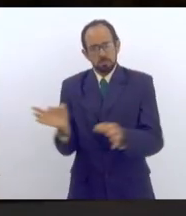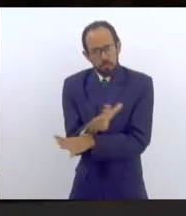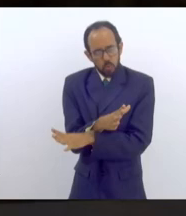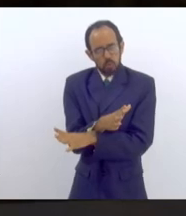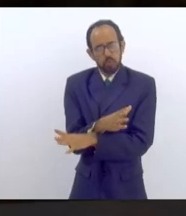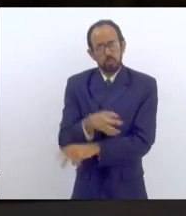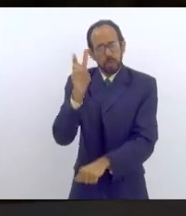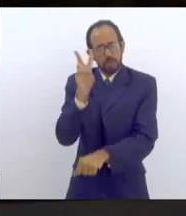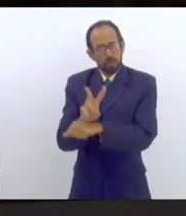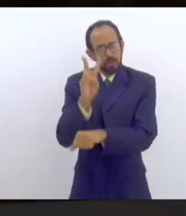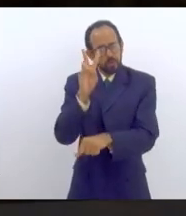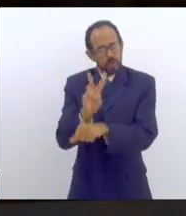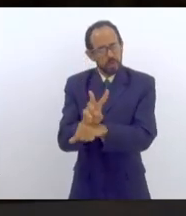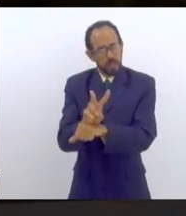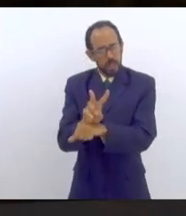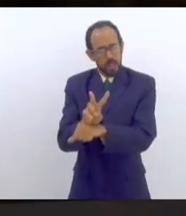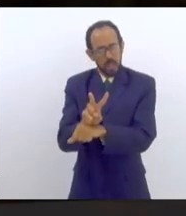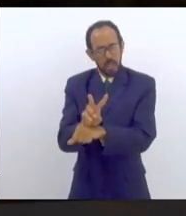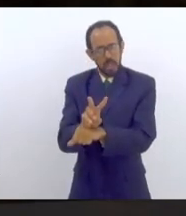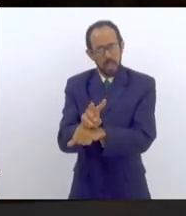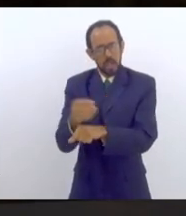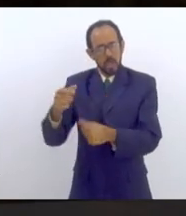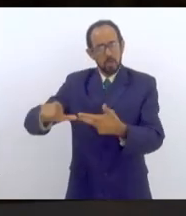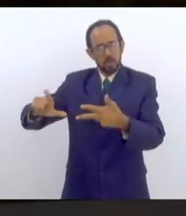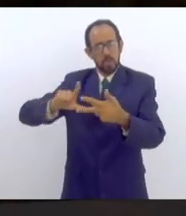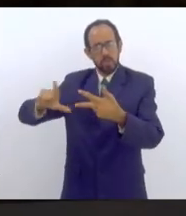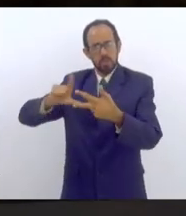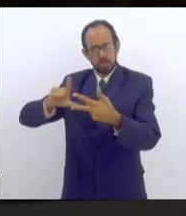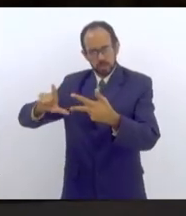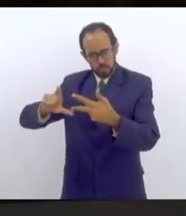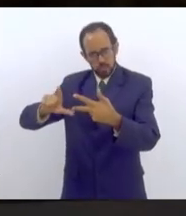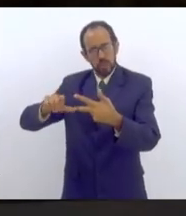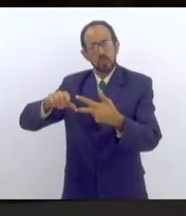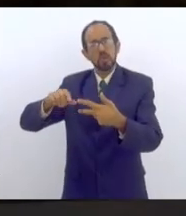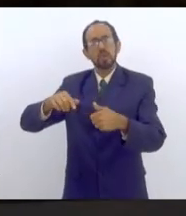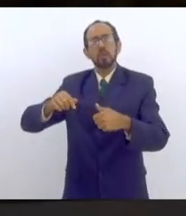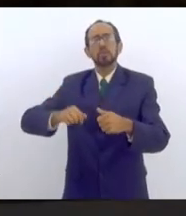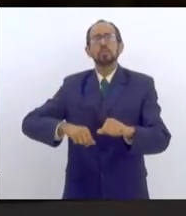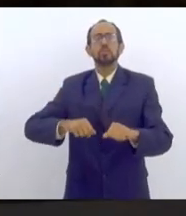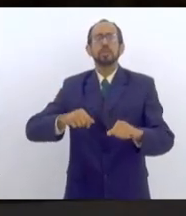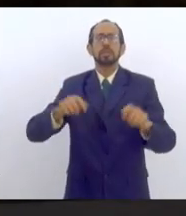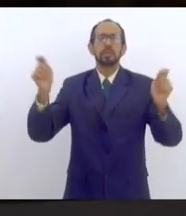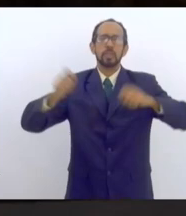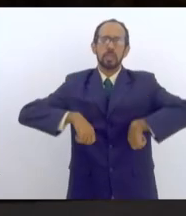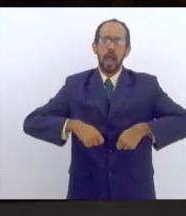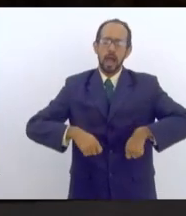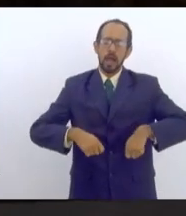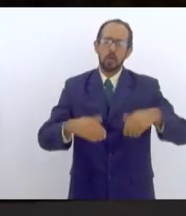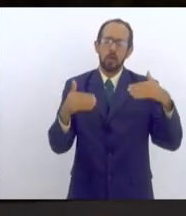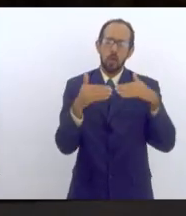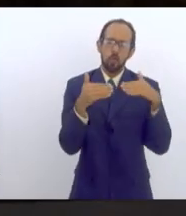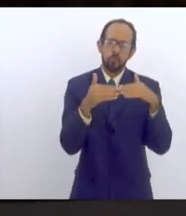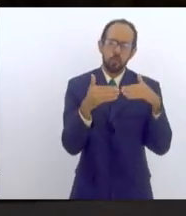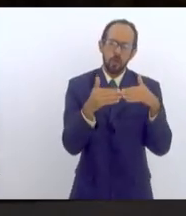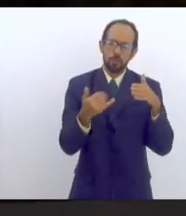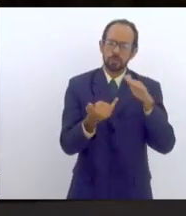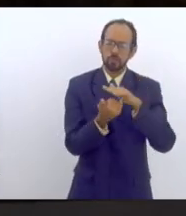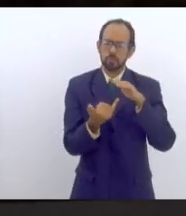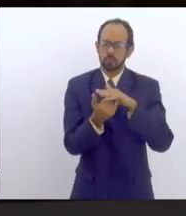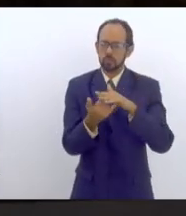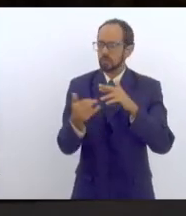defender esta Casa também no âmbito do Judiciário, naquilo que institucionalmente, naquilo que nas